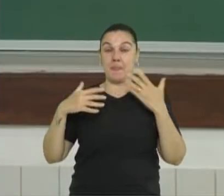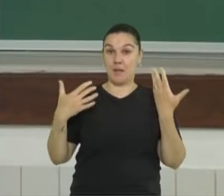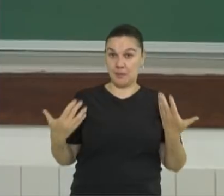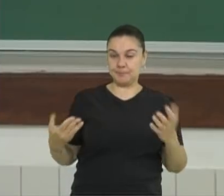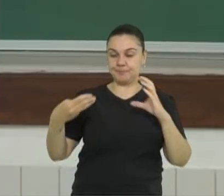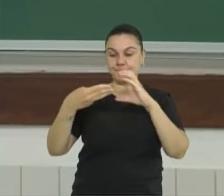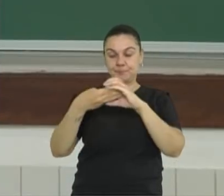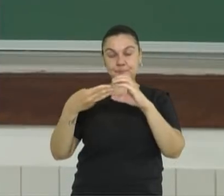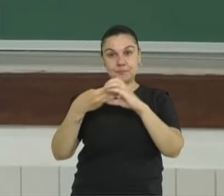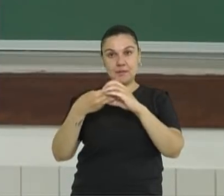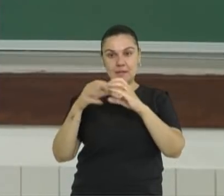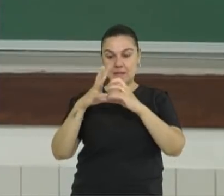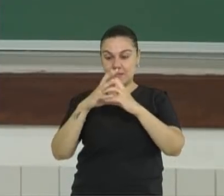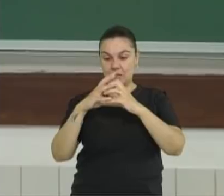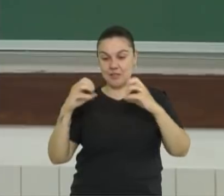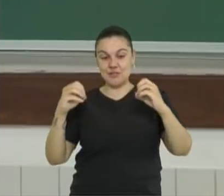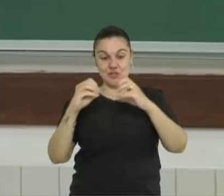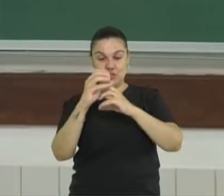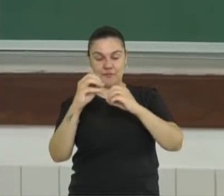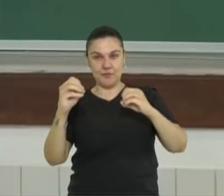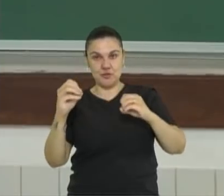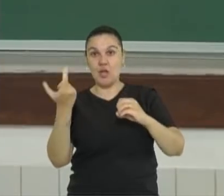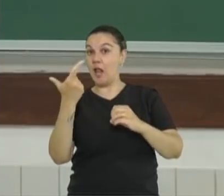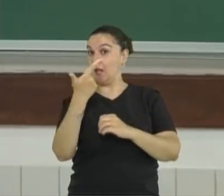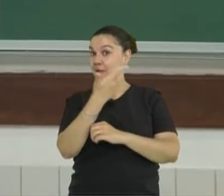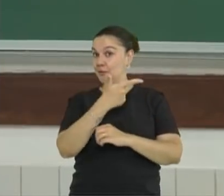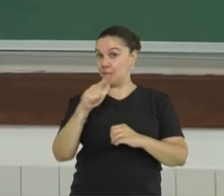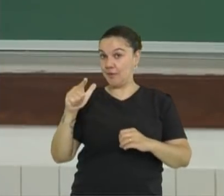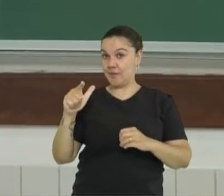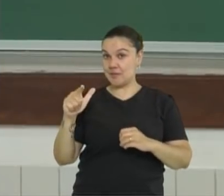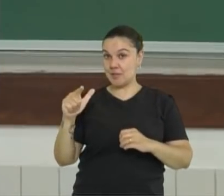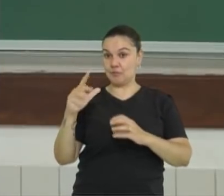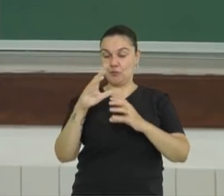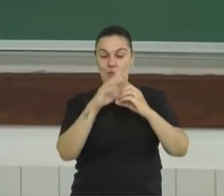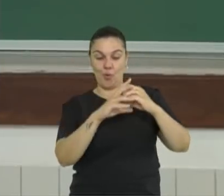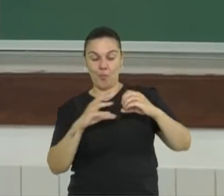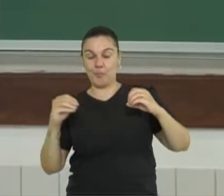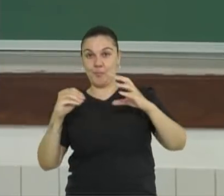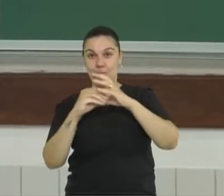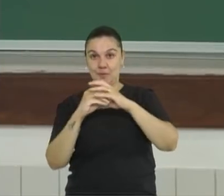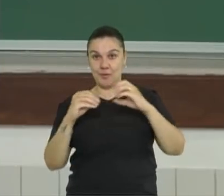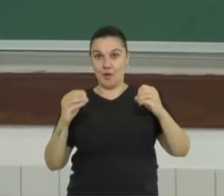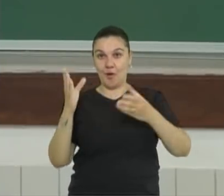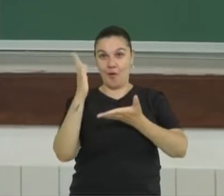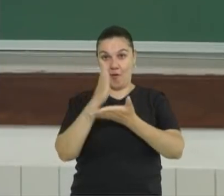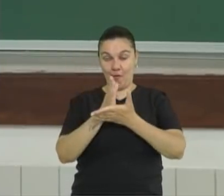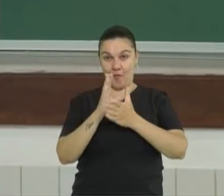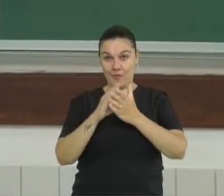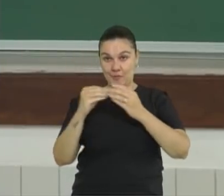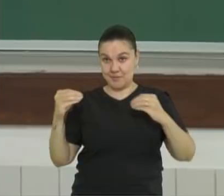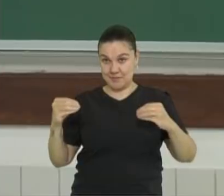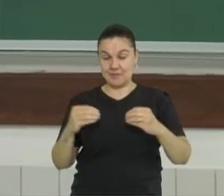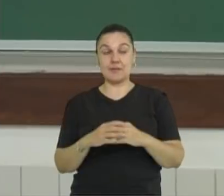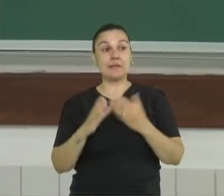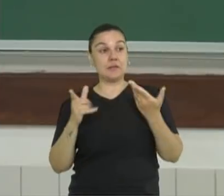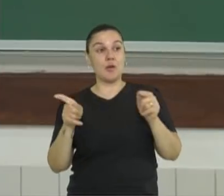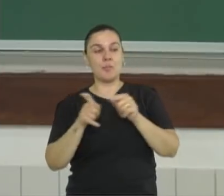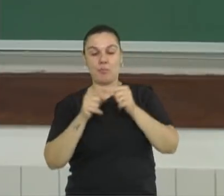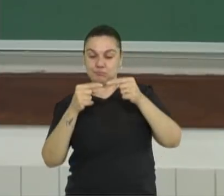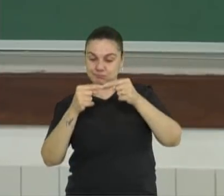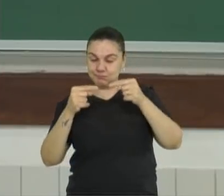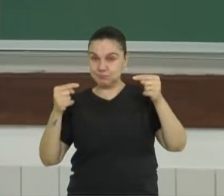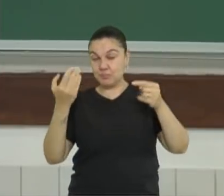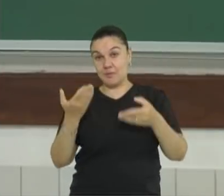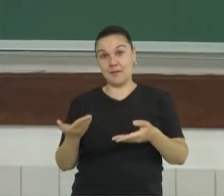célula não está se dividindo, não está fazendo mitose ou meiose, ela se apresenta como cromatina, um filamento com